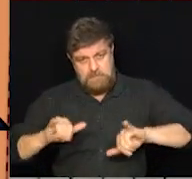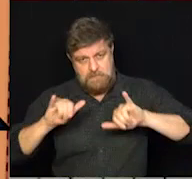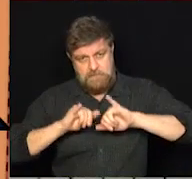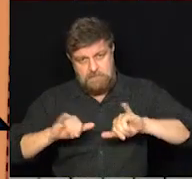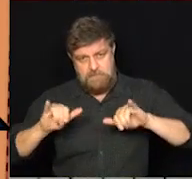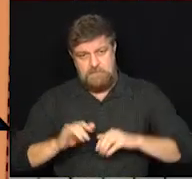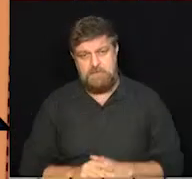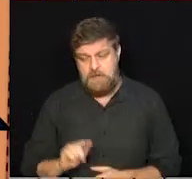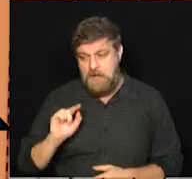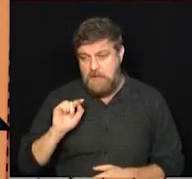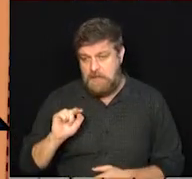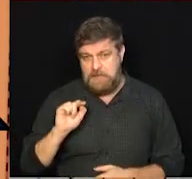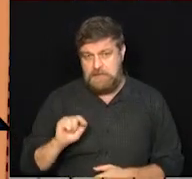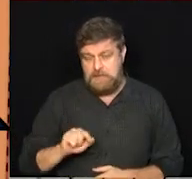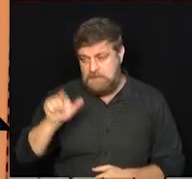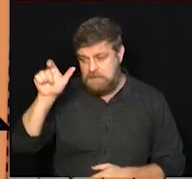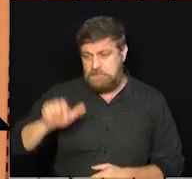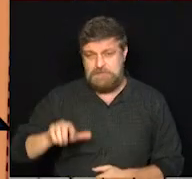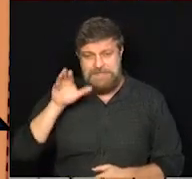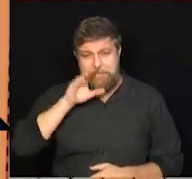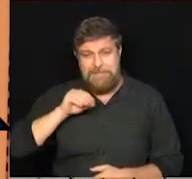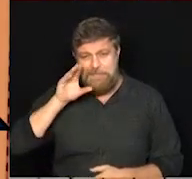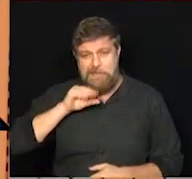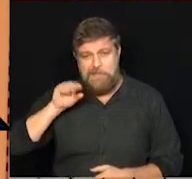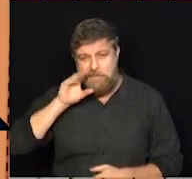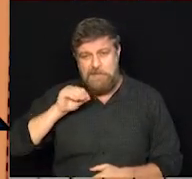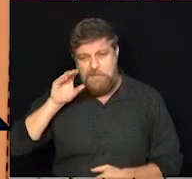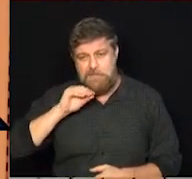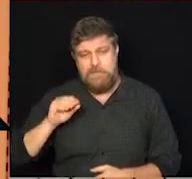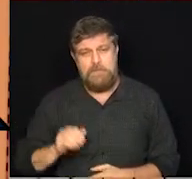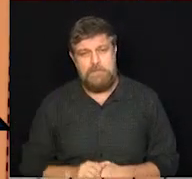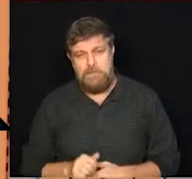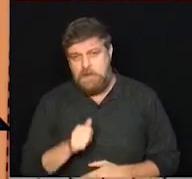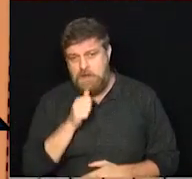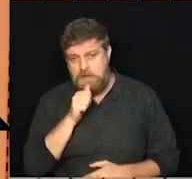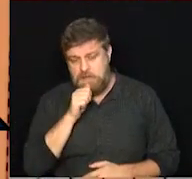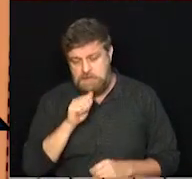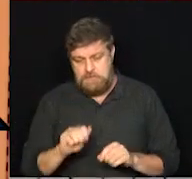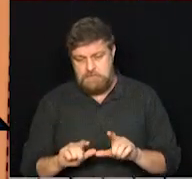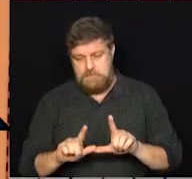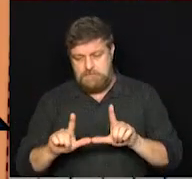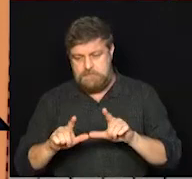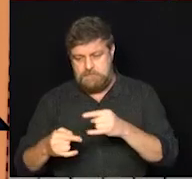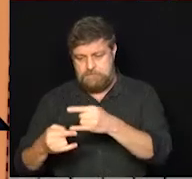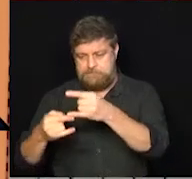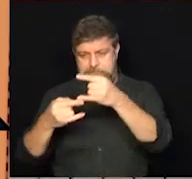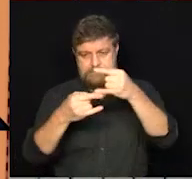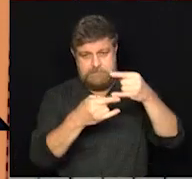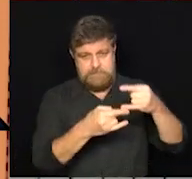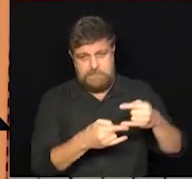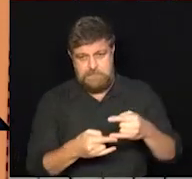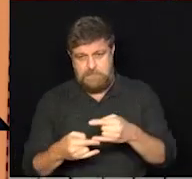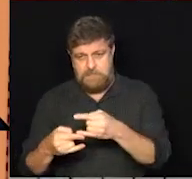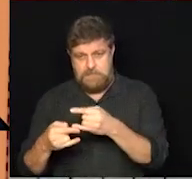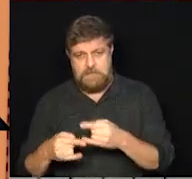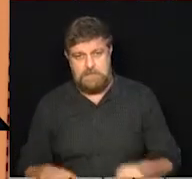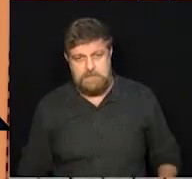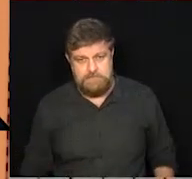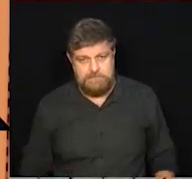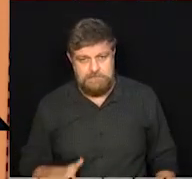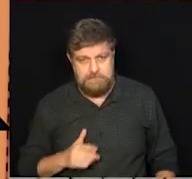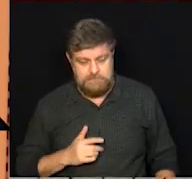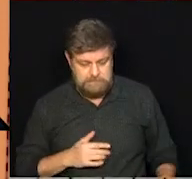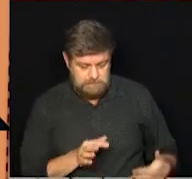daqueles e daquelas que estão presentes aqui ainda entrando estamos aqui ele sua conferindo